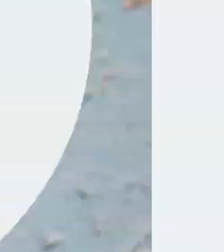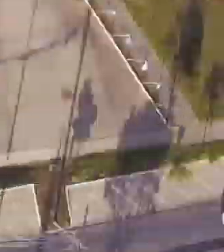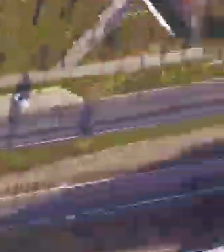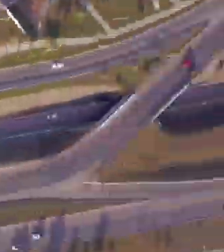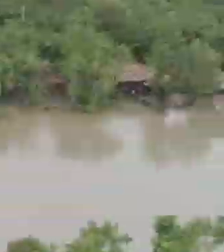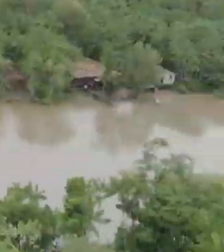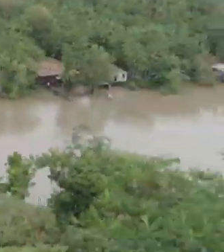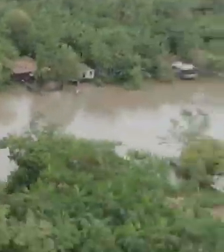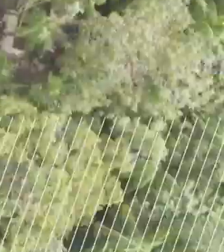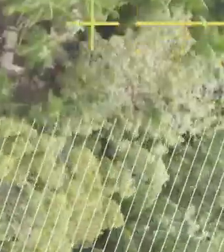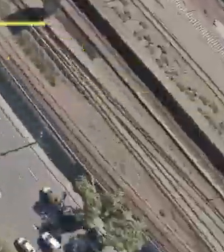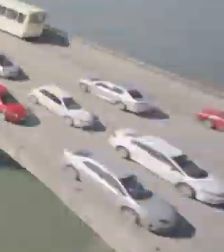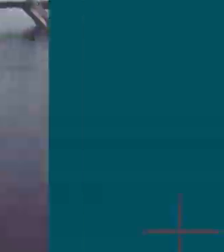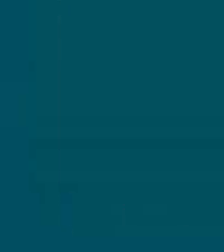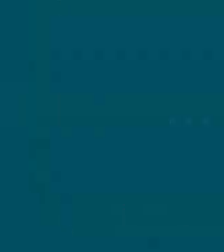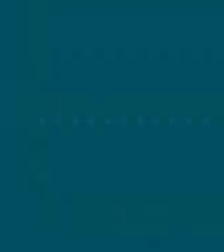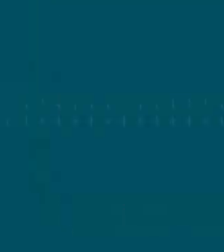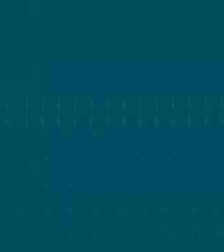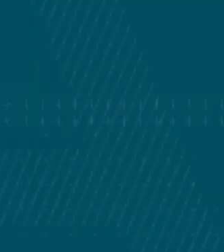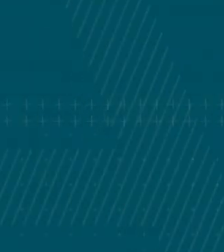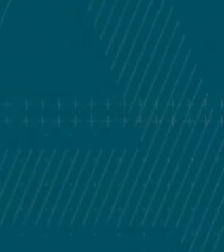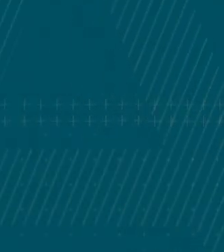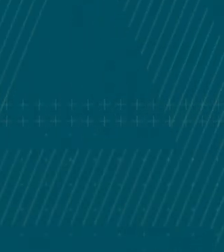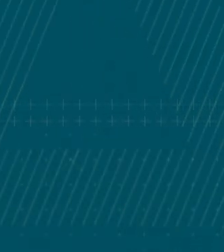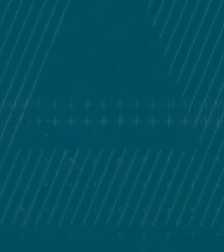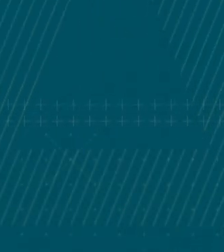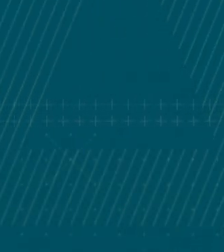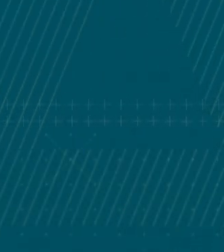e aí